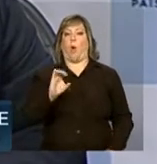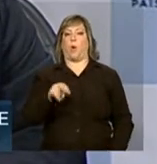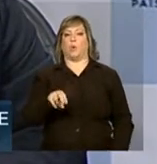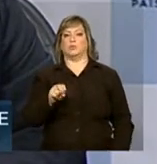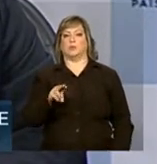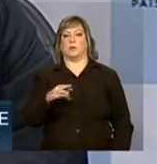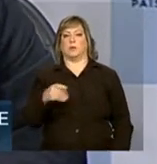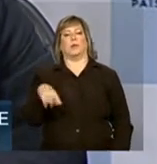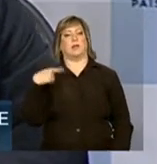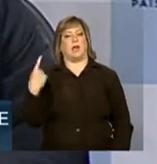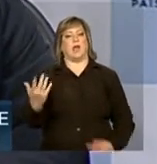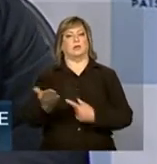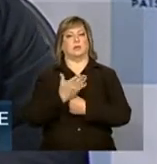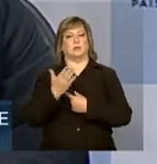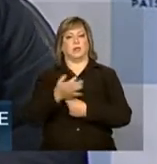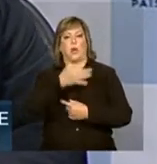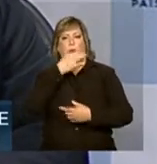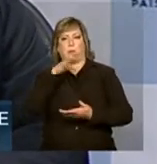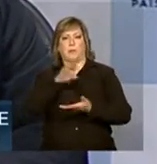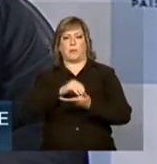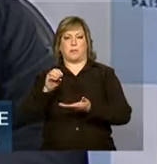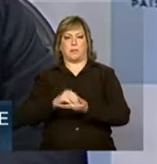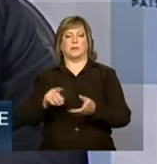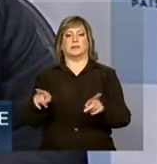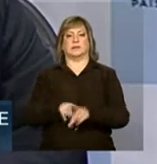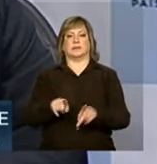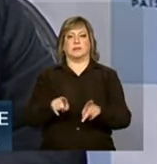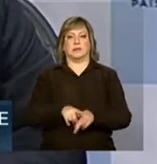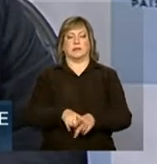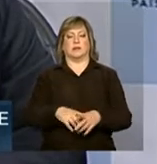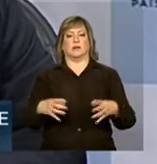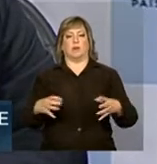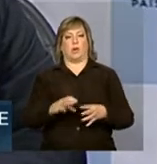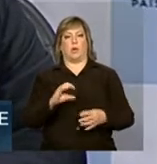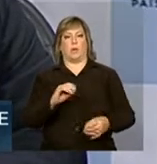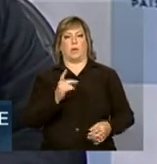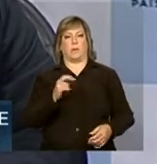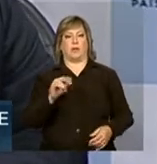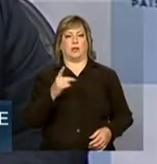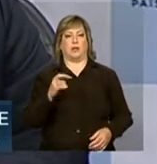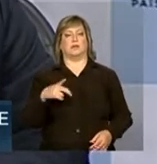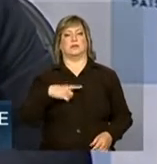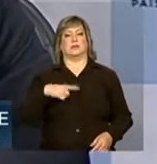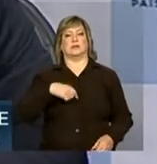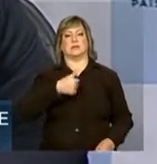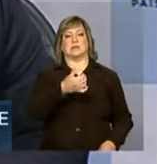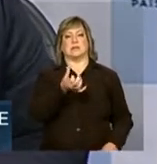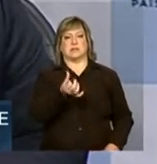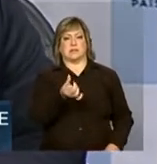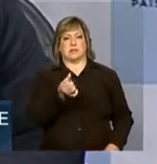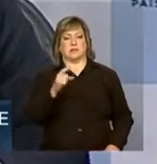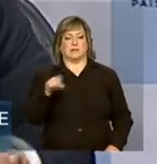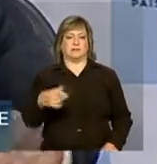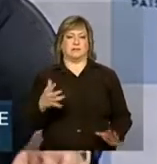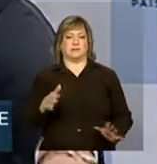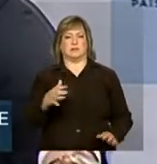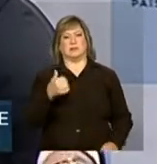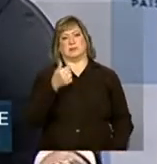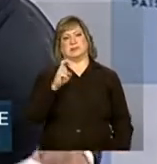dessas contribuições. Operadoras e prestadores foram, respectivamente, responsáveis por 16% e